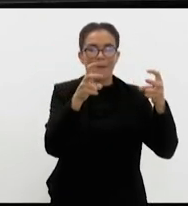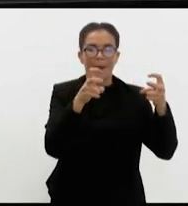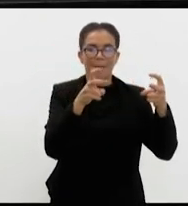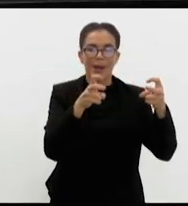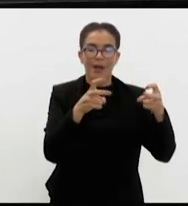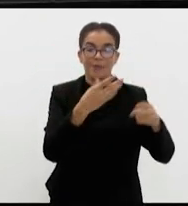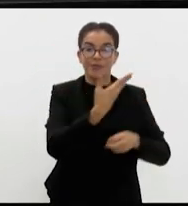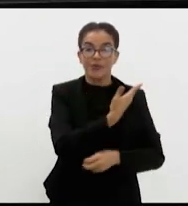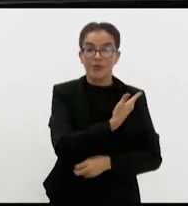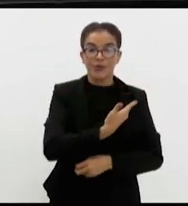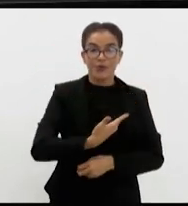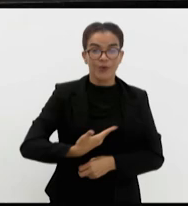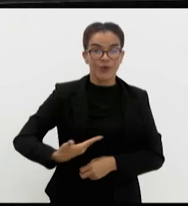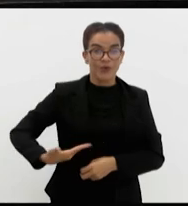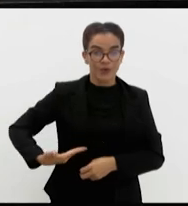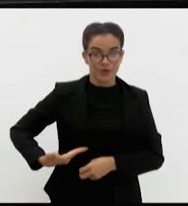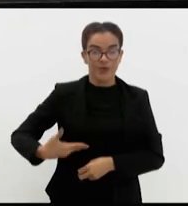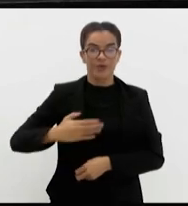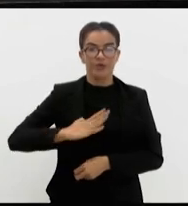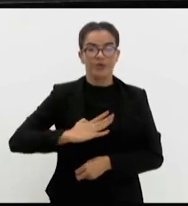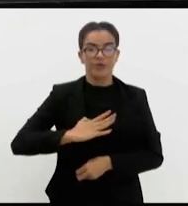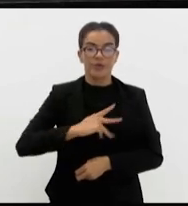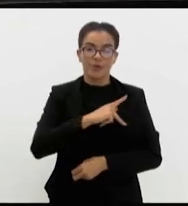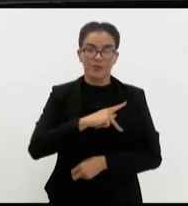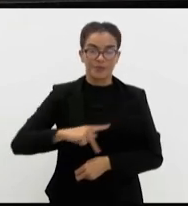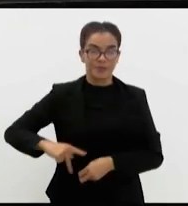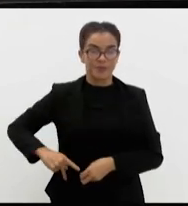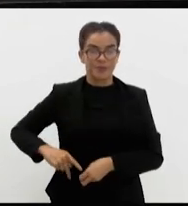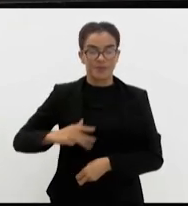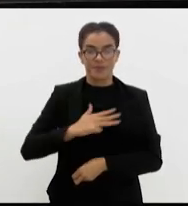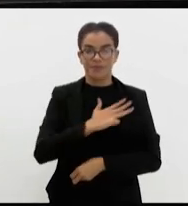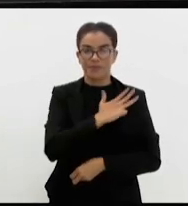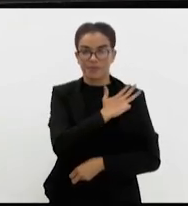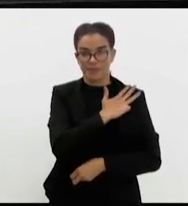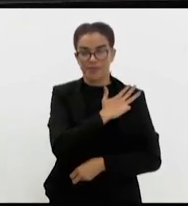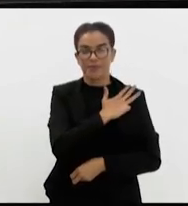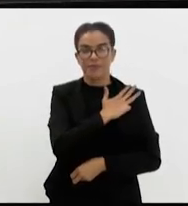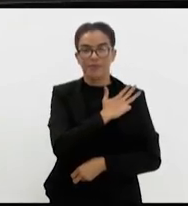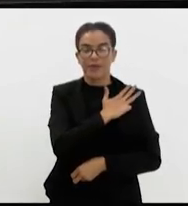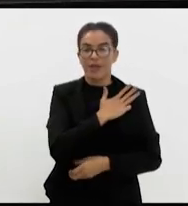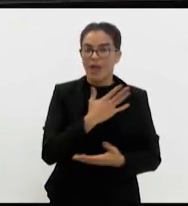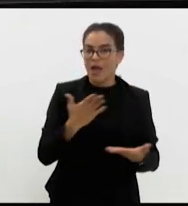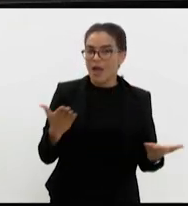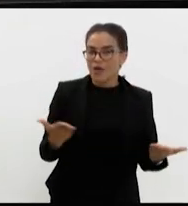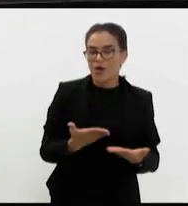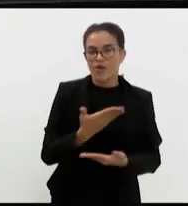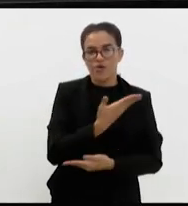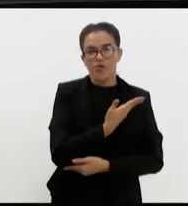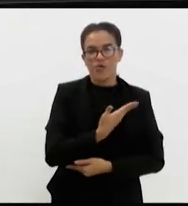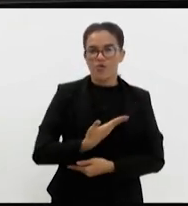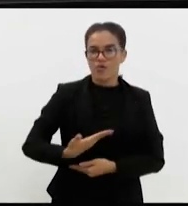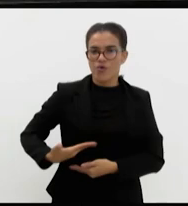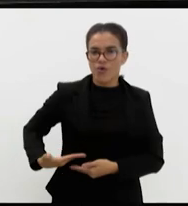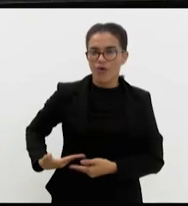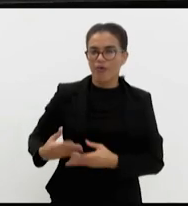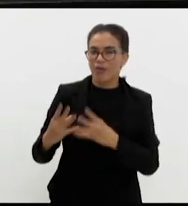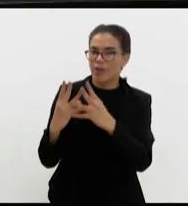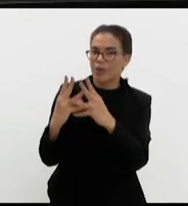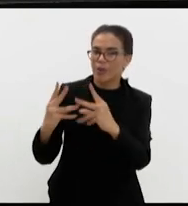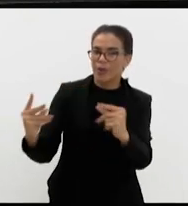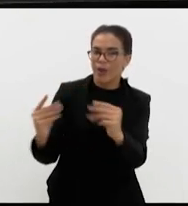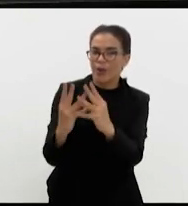do Senhor Luís Inácio Lula da Silva e por isso este governo começa então a derreter